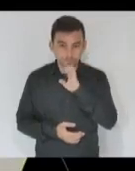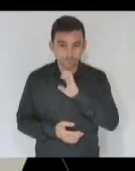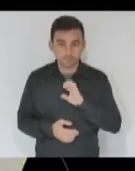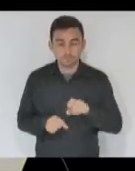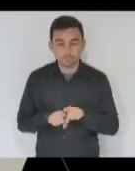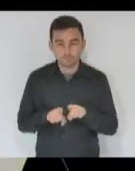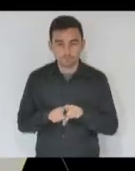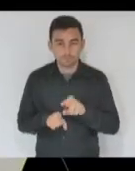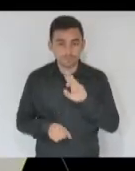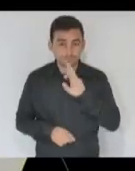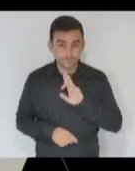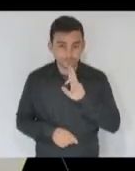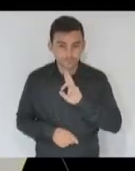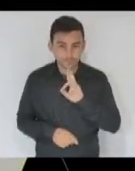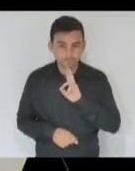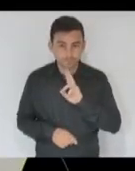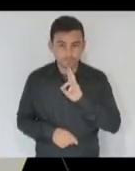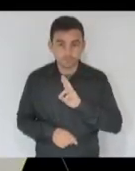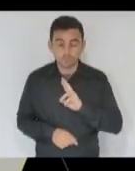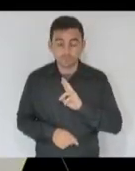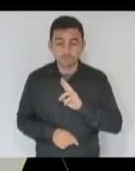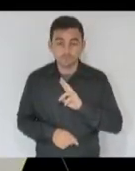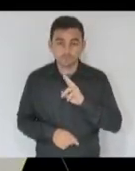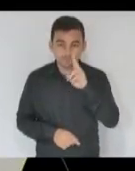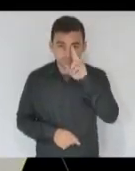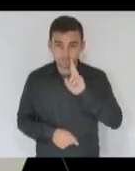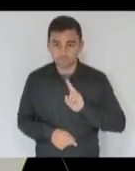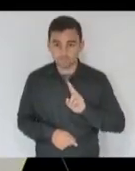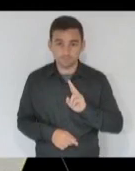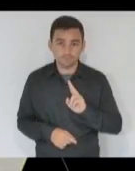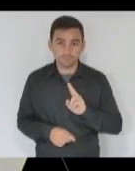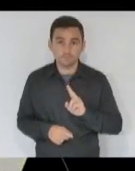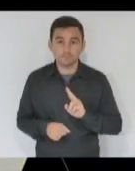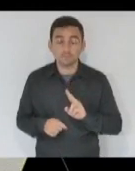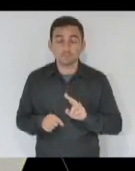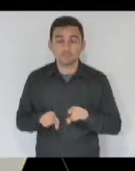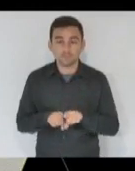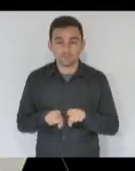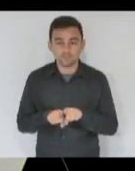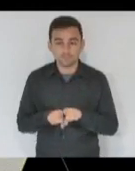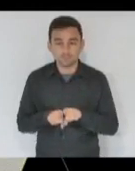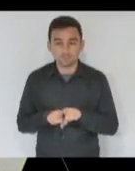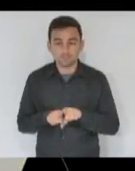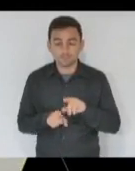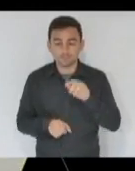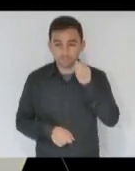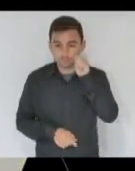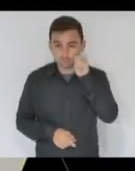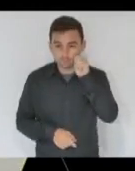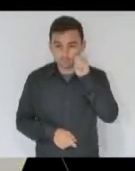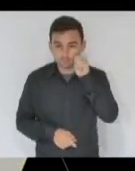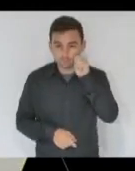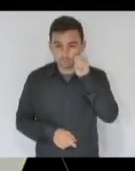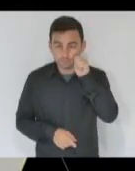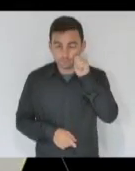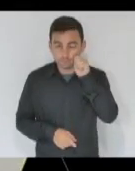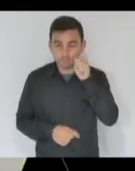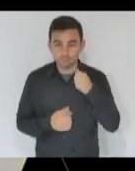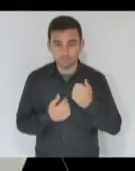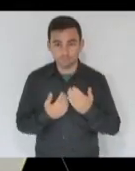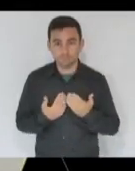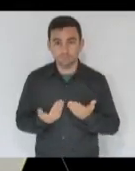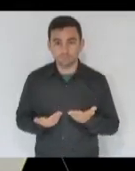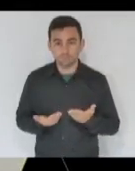Rodrigo Minotto, Ivan Nats e a senhora deputada Ana Carolina Campagnolo.